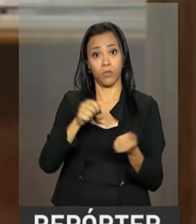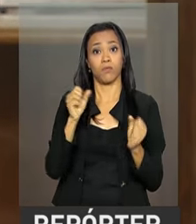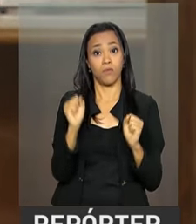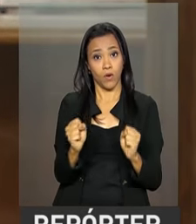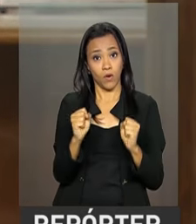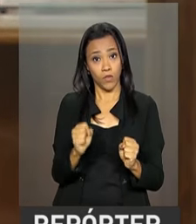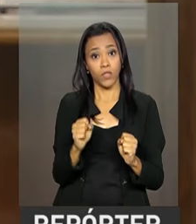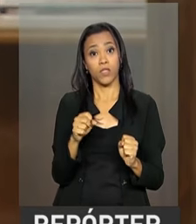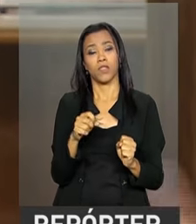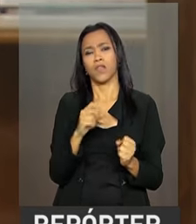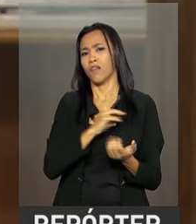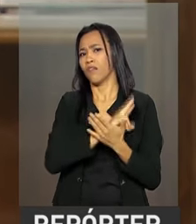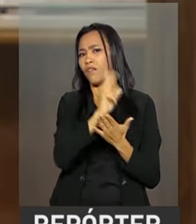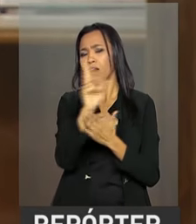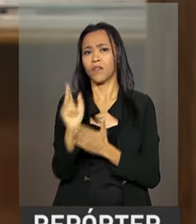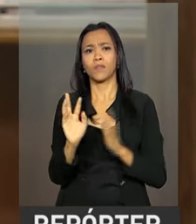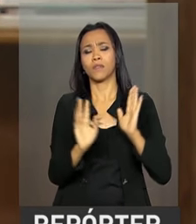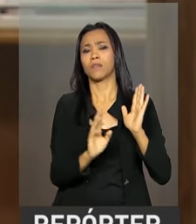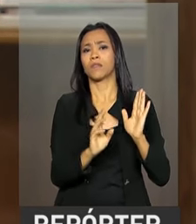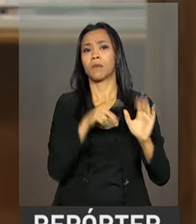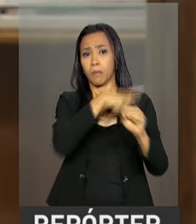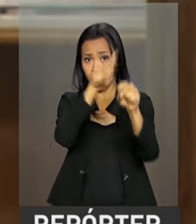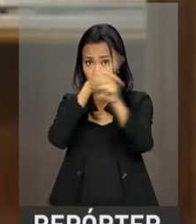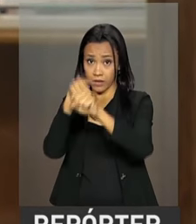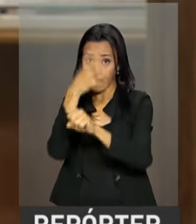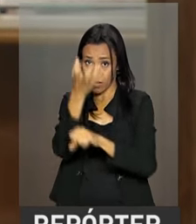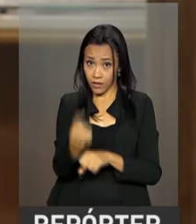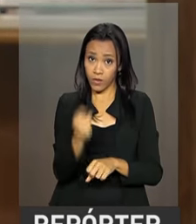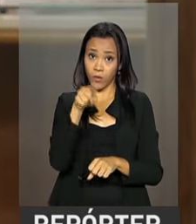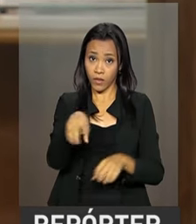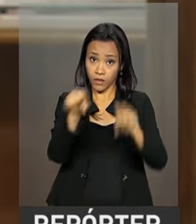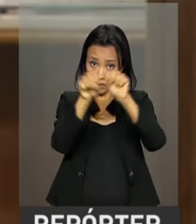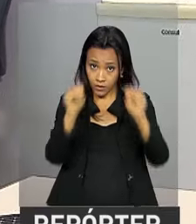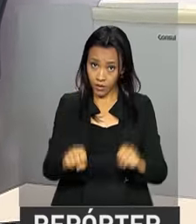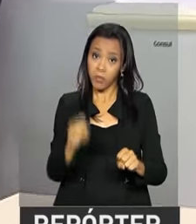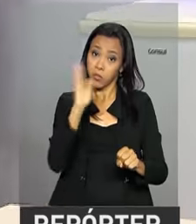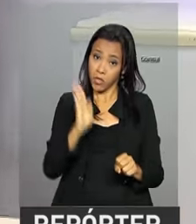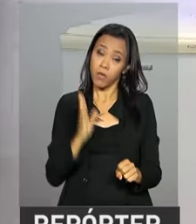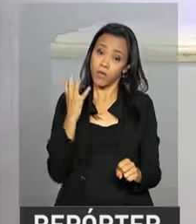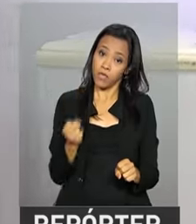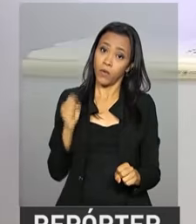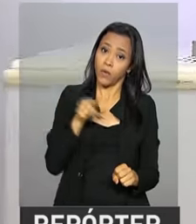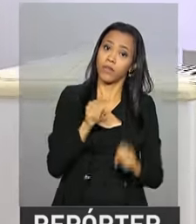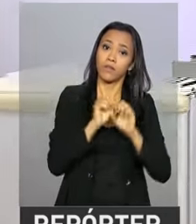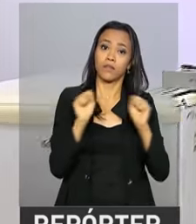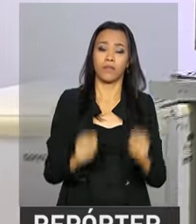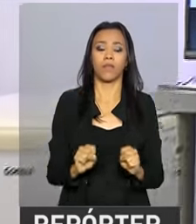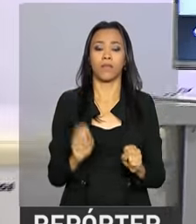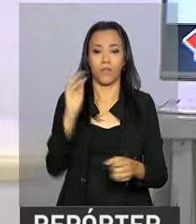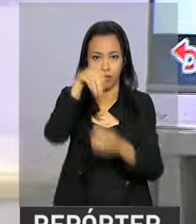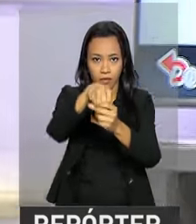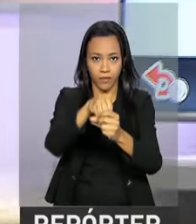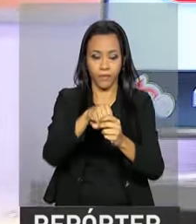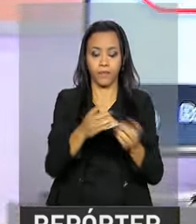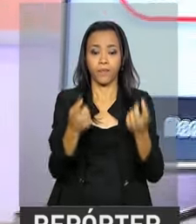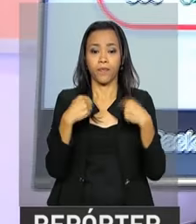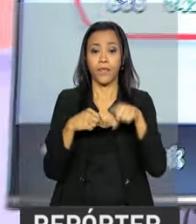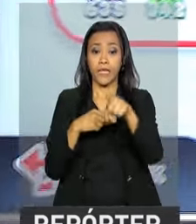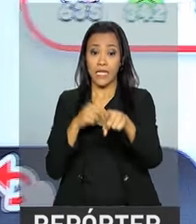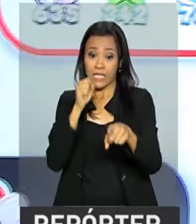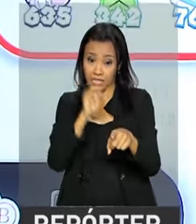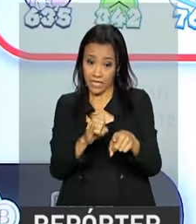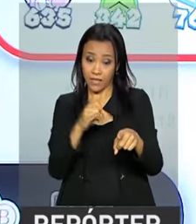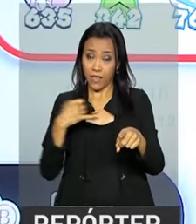automaticamente classificado em todos os países que aderiram ao IARC, e o Brasil é um deles. E na hora de conferir se a recomendação está